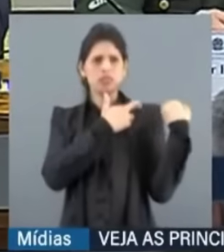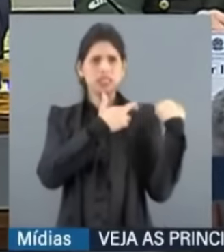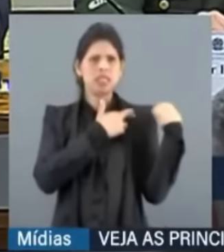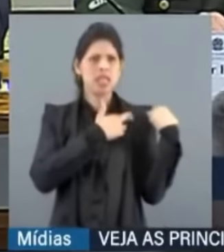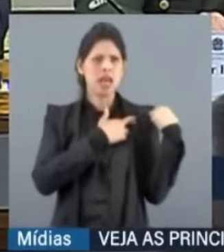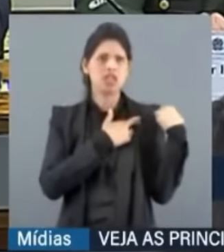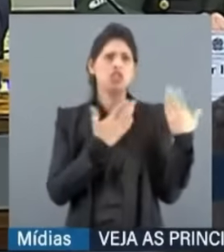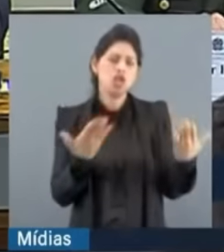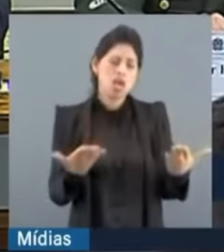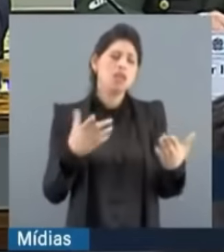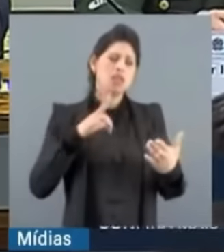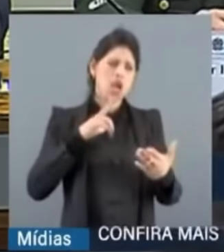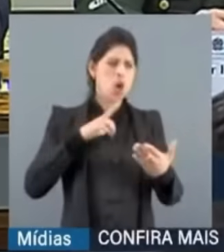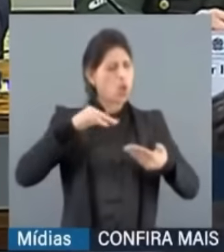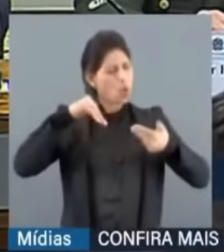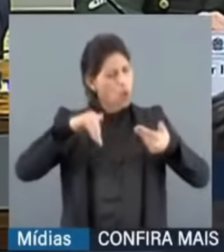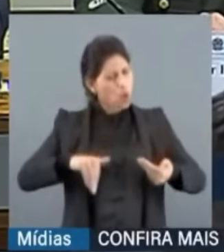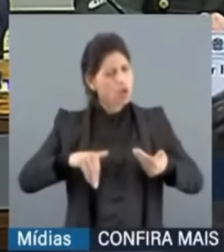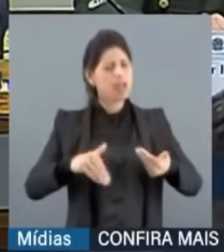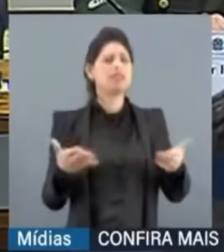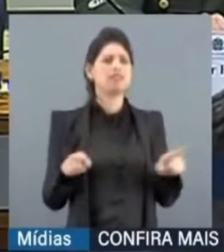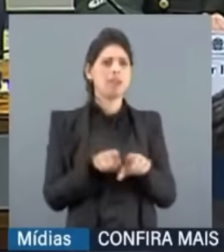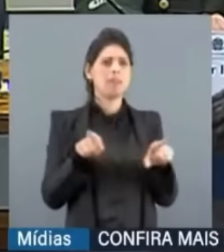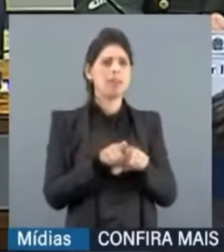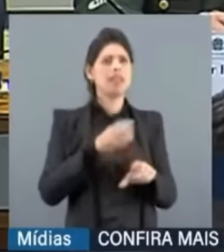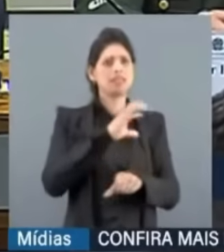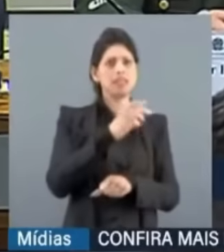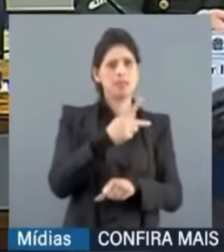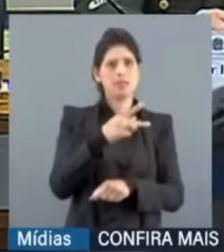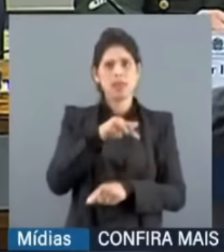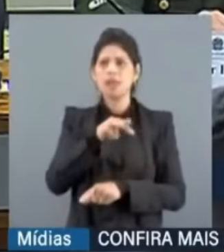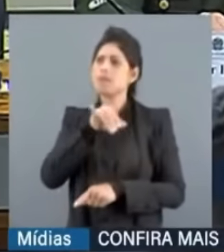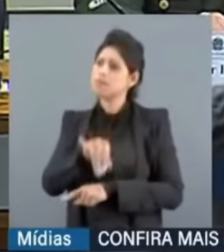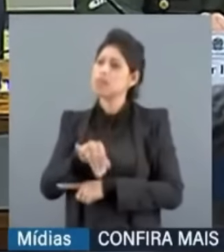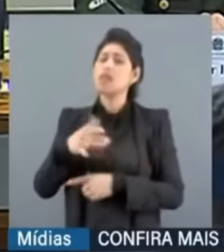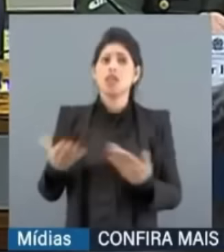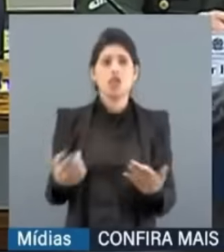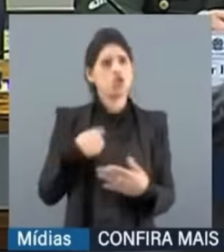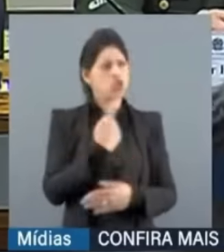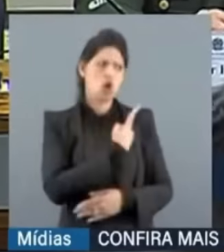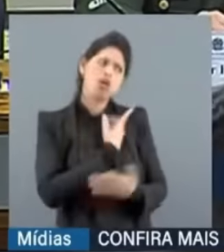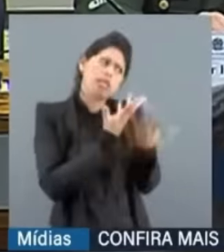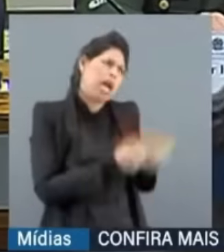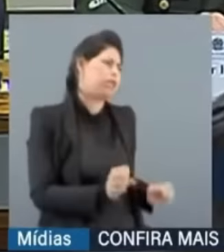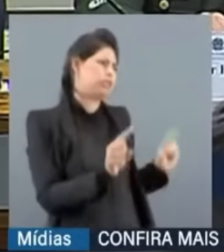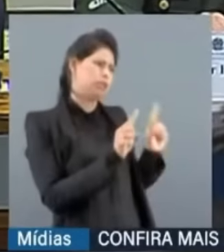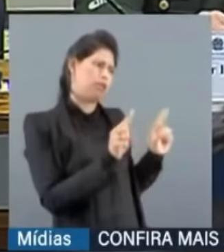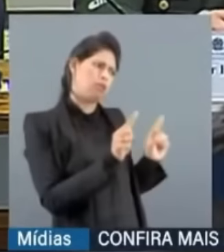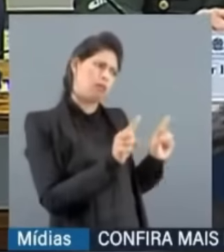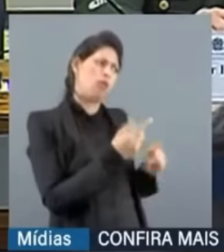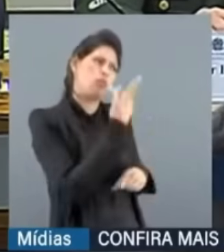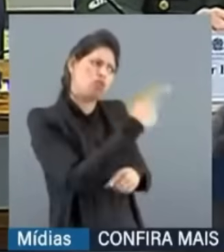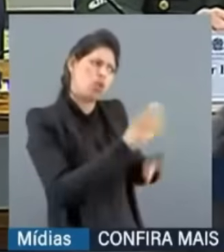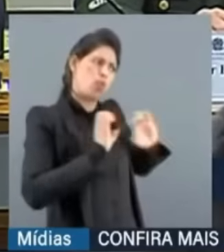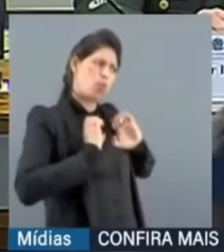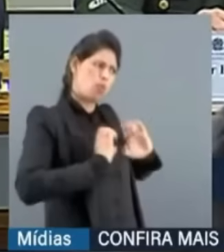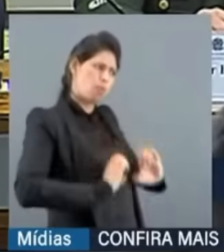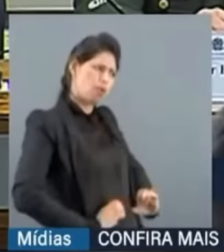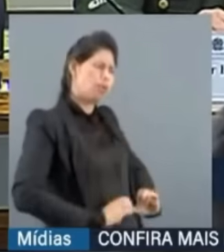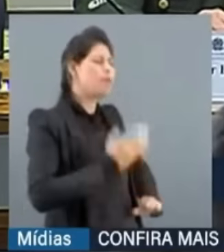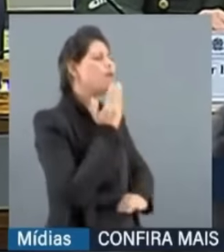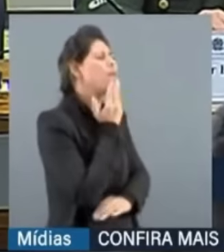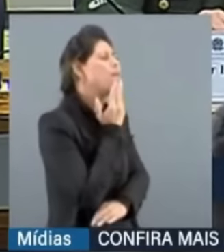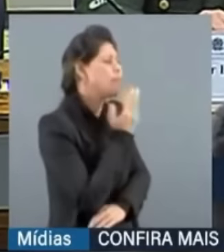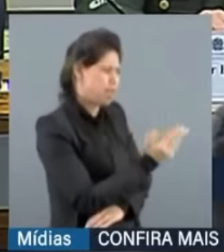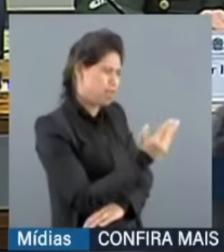imagem do Congresso Nacional e dessa A CPMI. imagem do Então eu vou Congresso. dizer que nós não vamos admitir esse comportamento de Vossa Excelência. Peço a Vossa